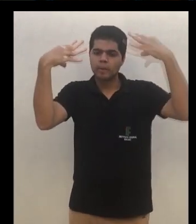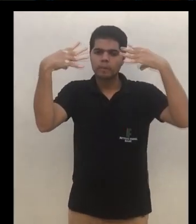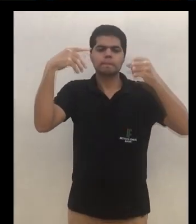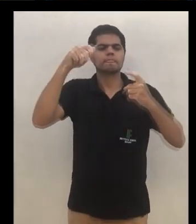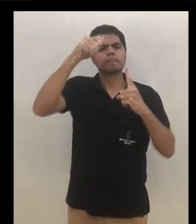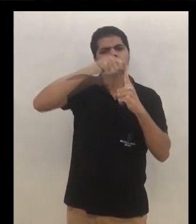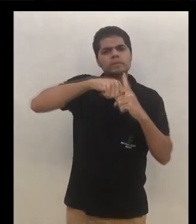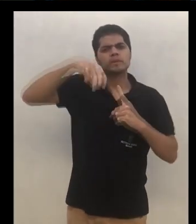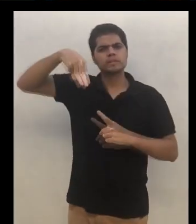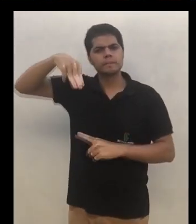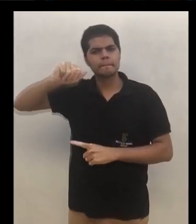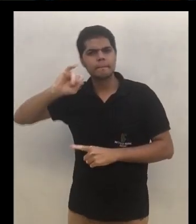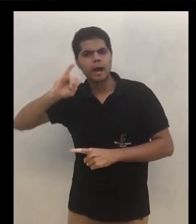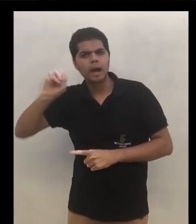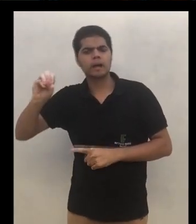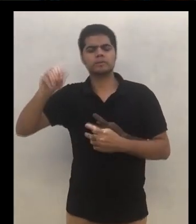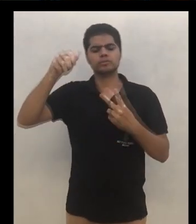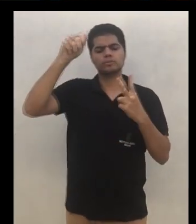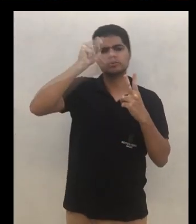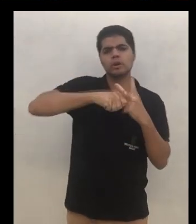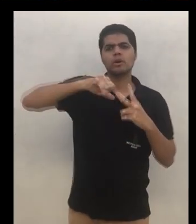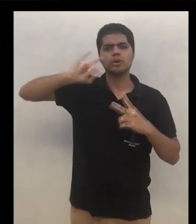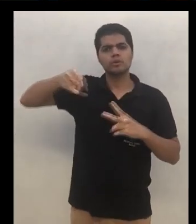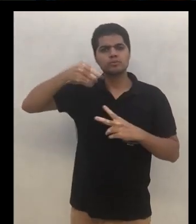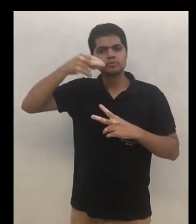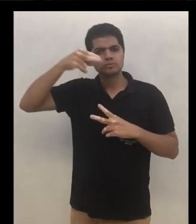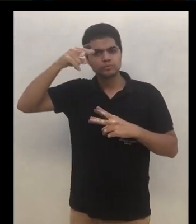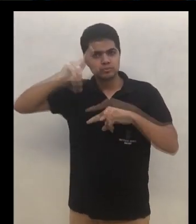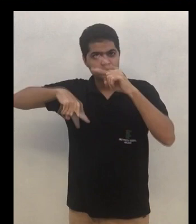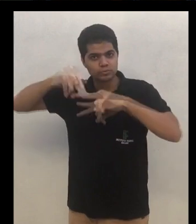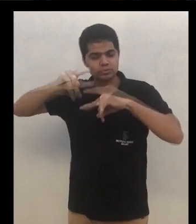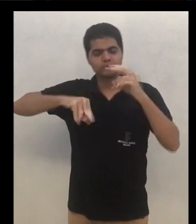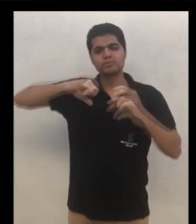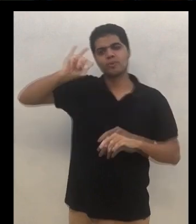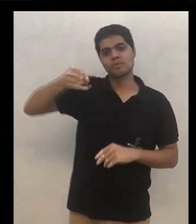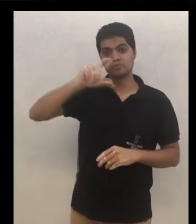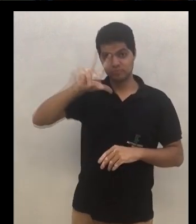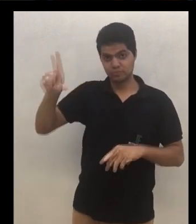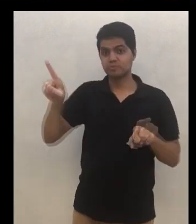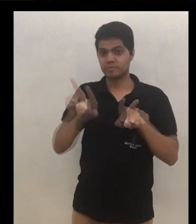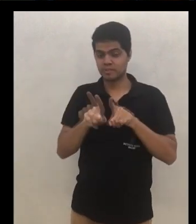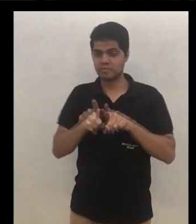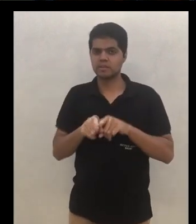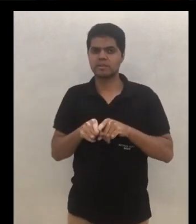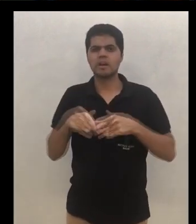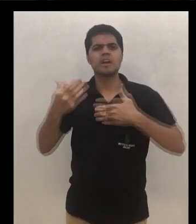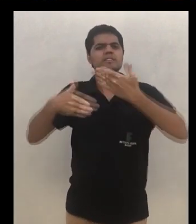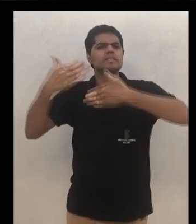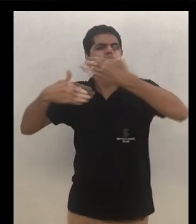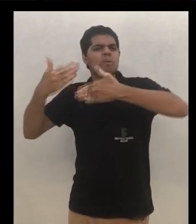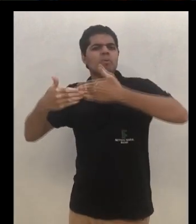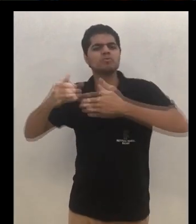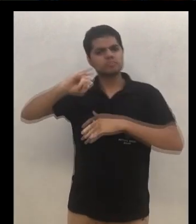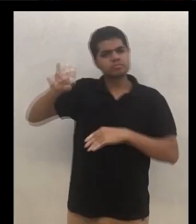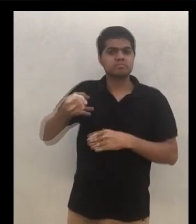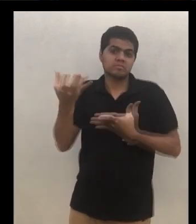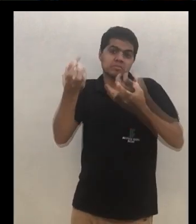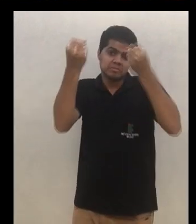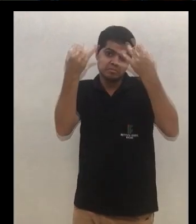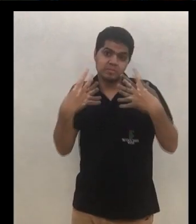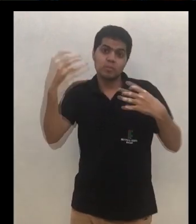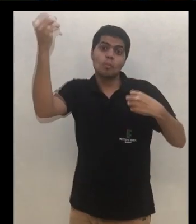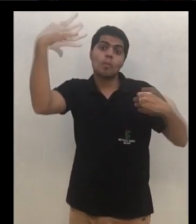estão curtos, a gente precisa do programa de luz. Não vai dar tempo a explicar o programa de luz, mas é outra oportunidade, quem